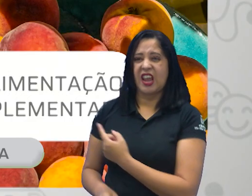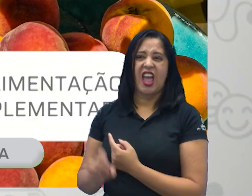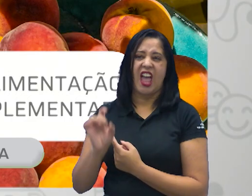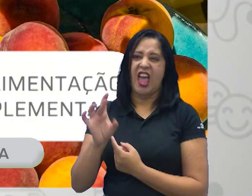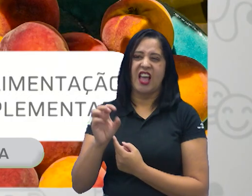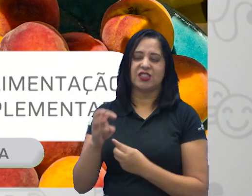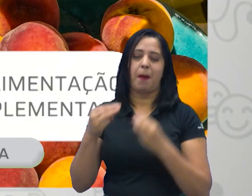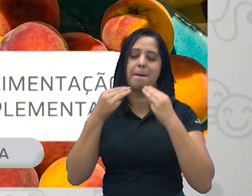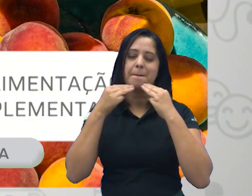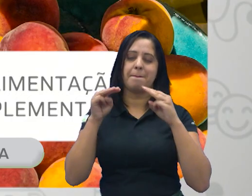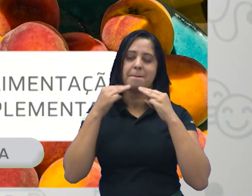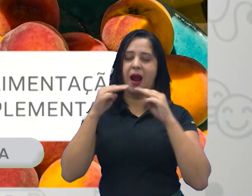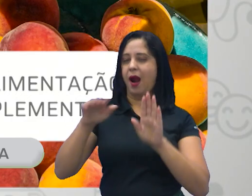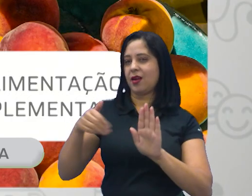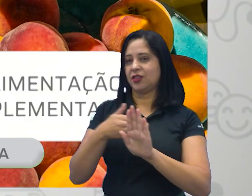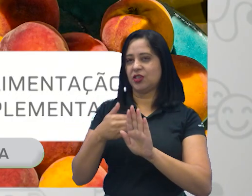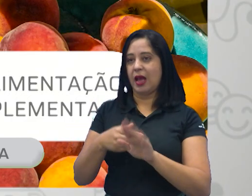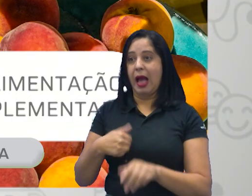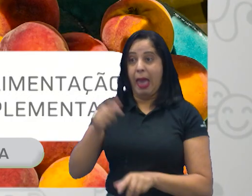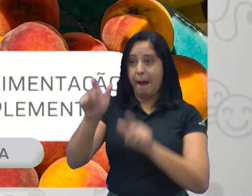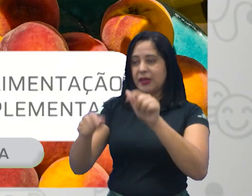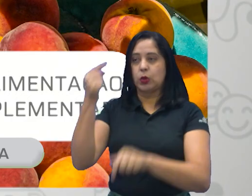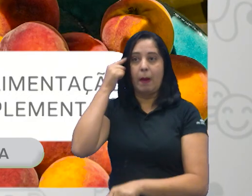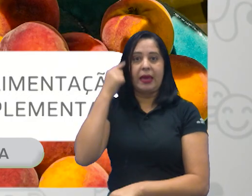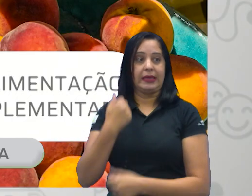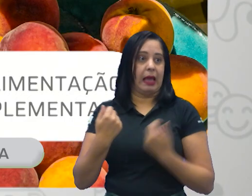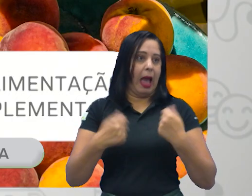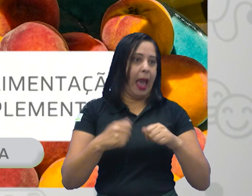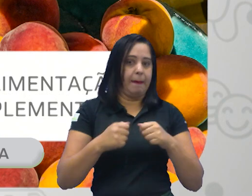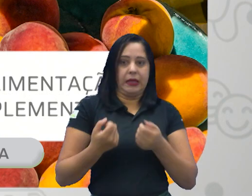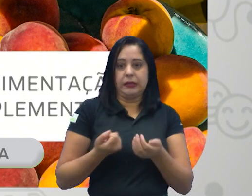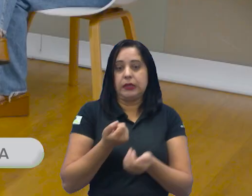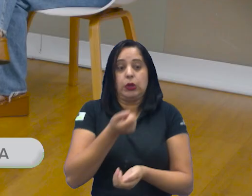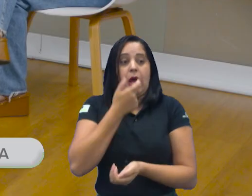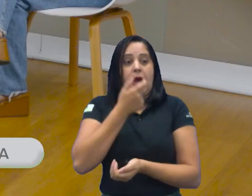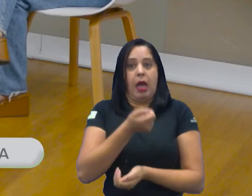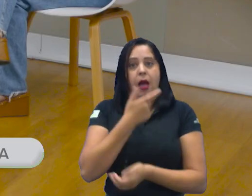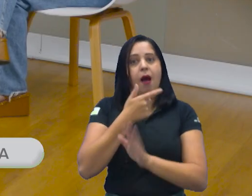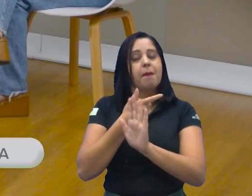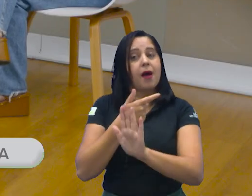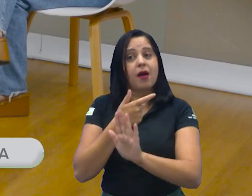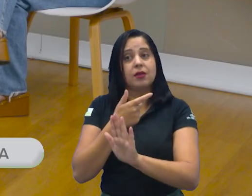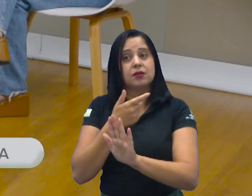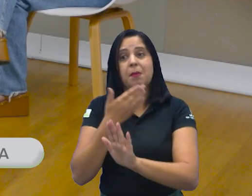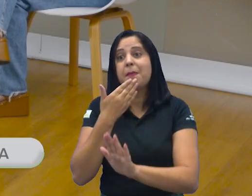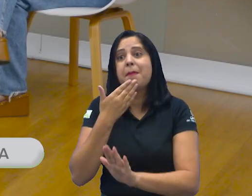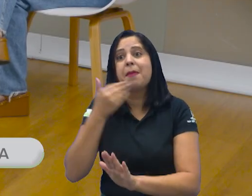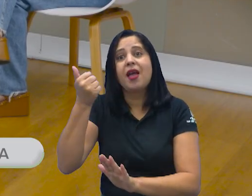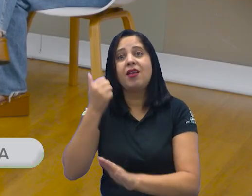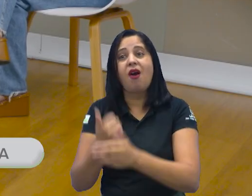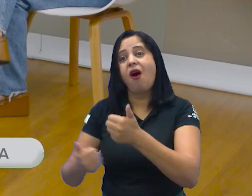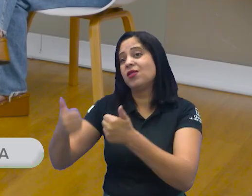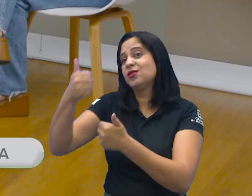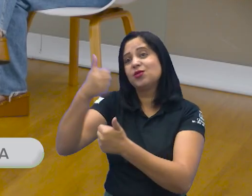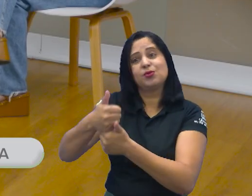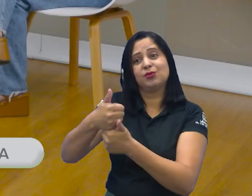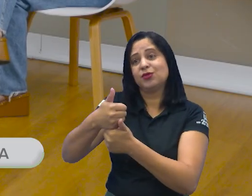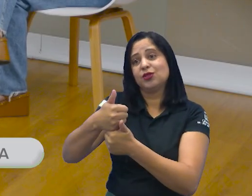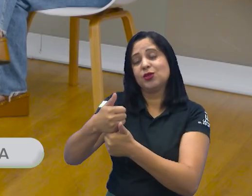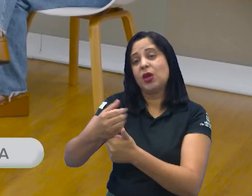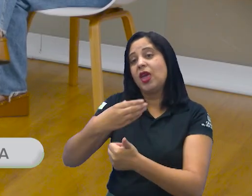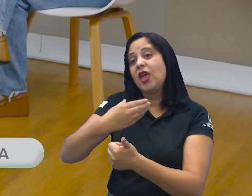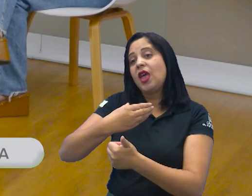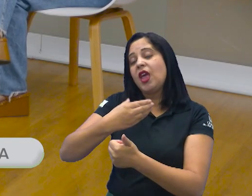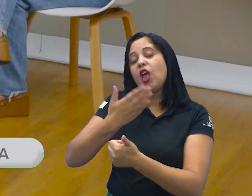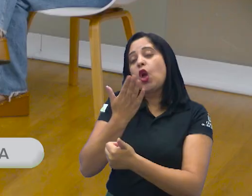trás, você fica achando que é necessário ter aquele tipo de suplementação. Mas às vezes o essencial mesmo a gente vai encontrar na alimentação completa,